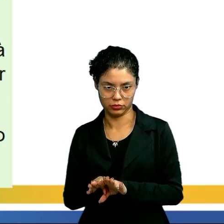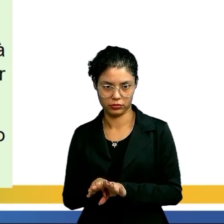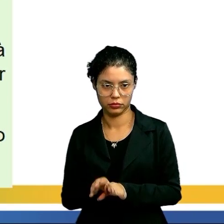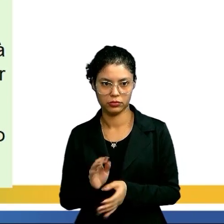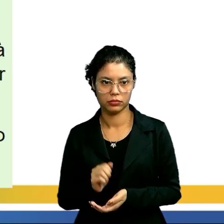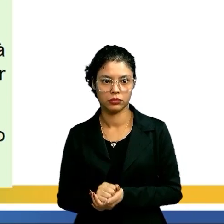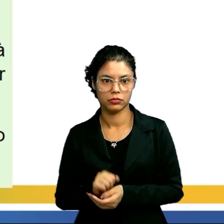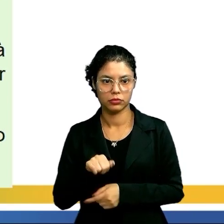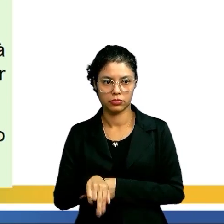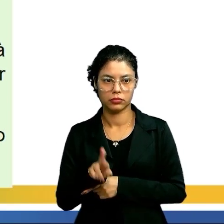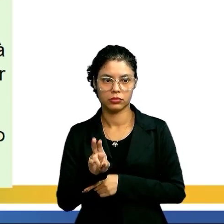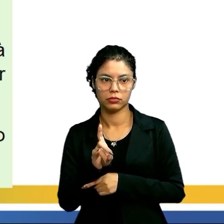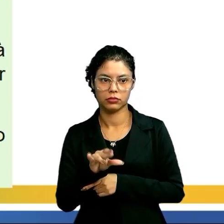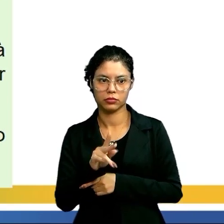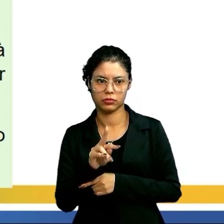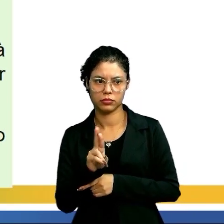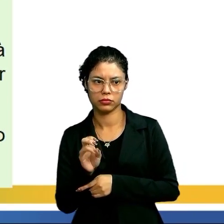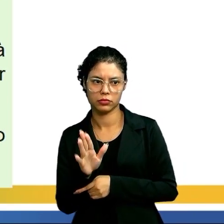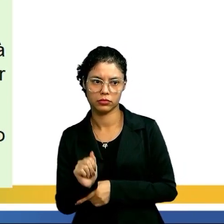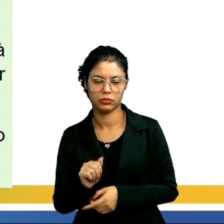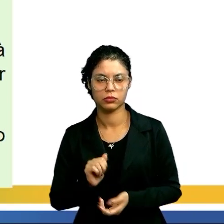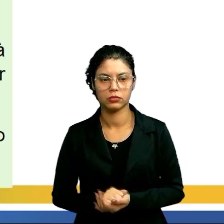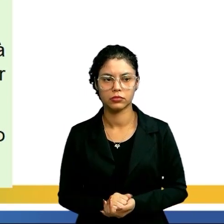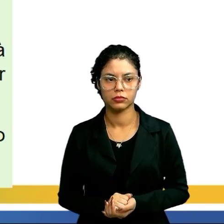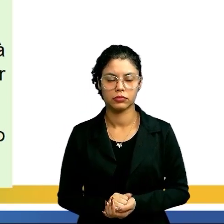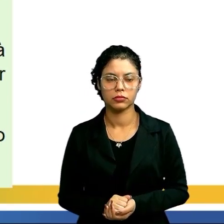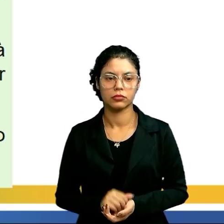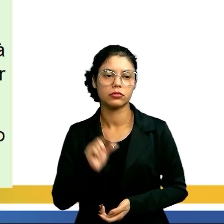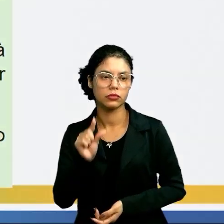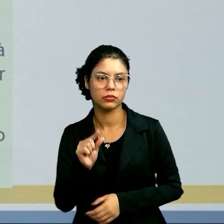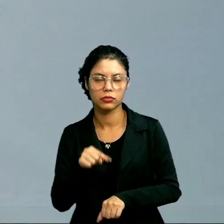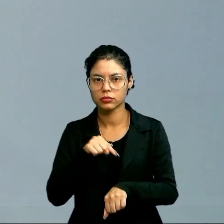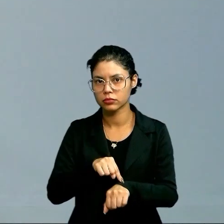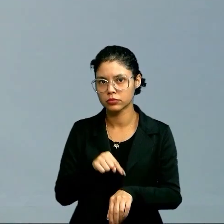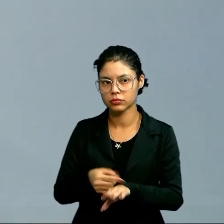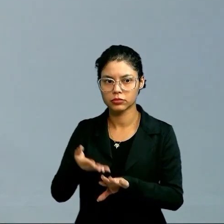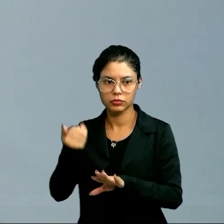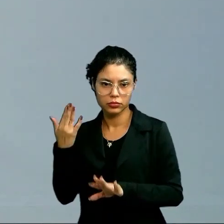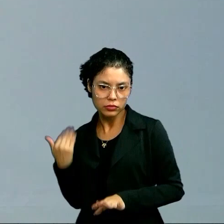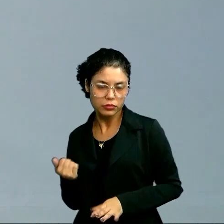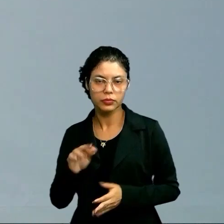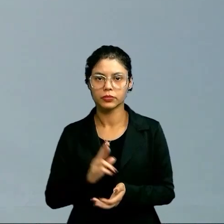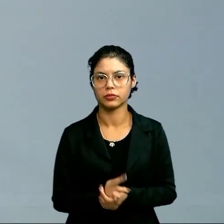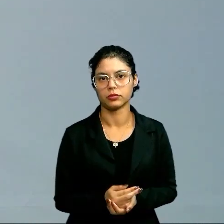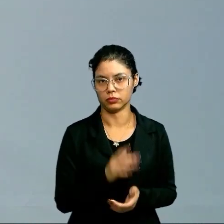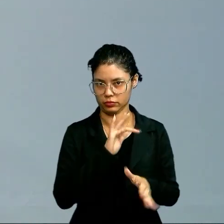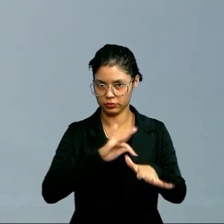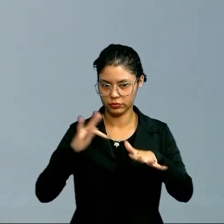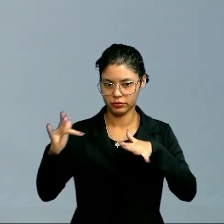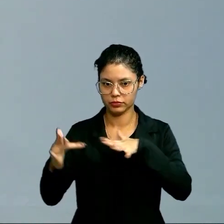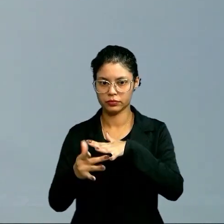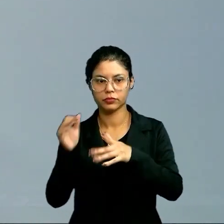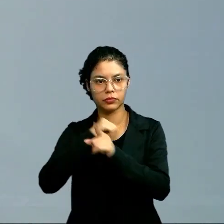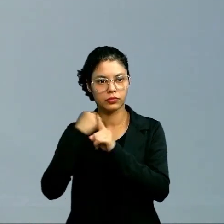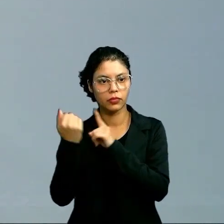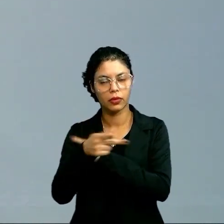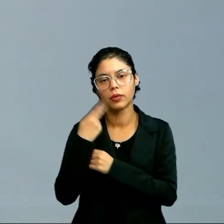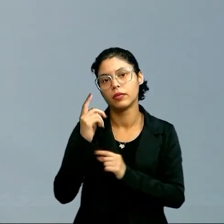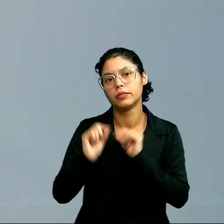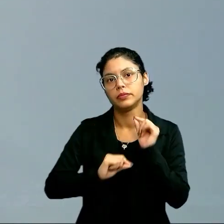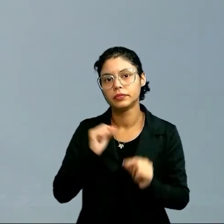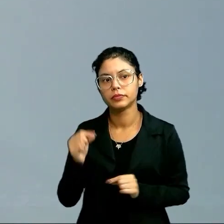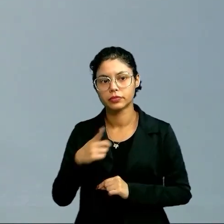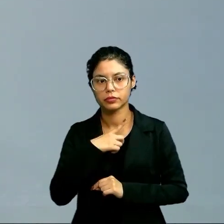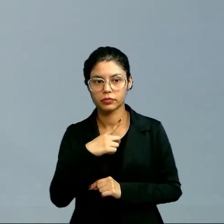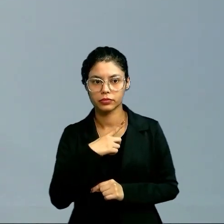de normatização. Há bem pouco tempo atrás, eu vi numa rede social alguém que dizia que